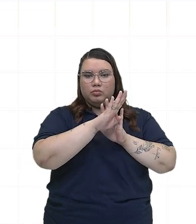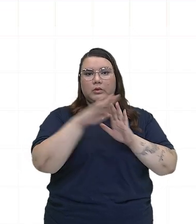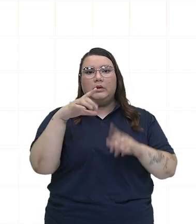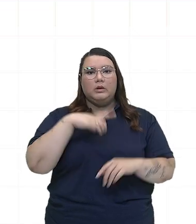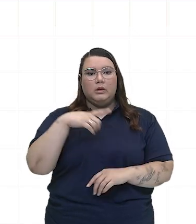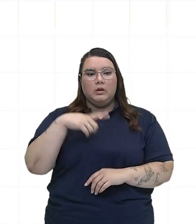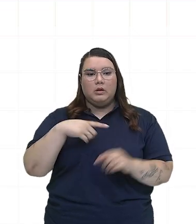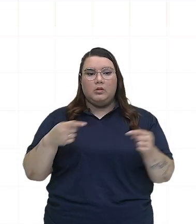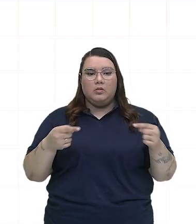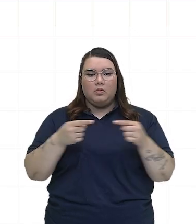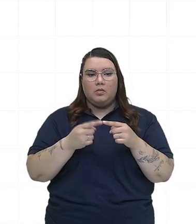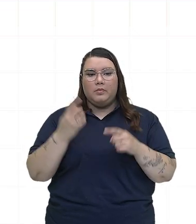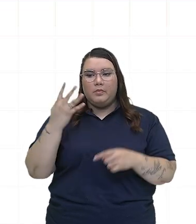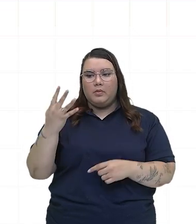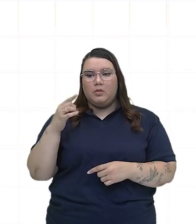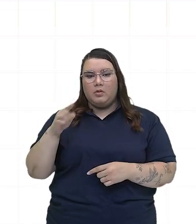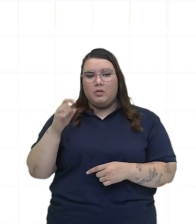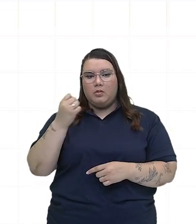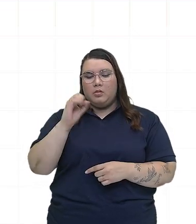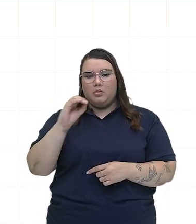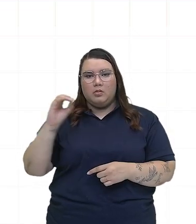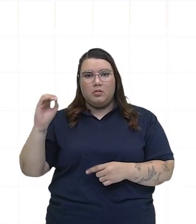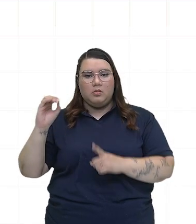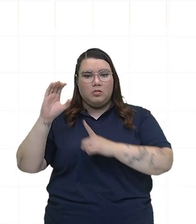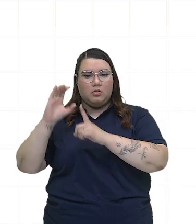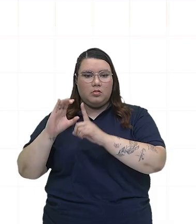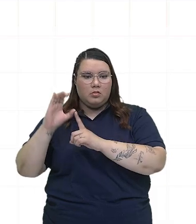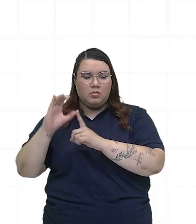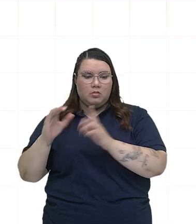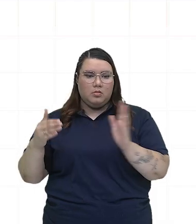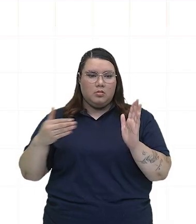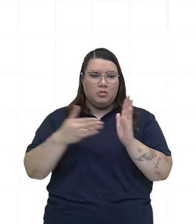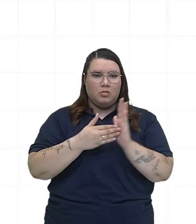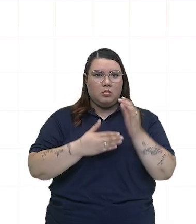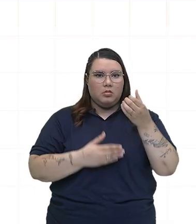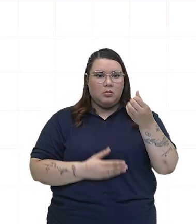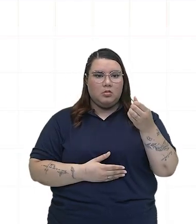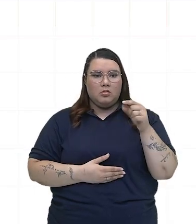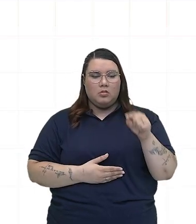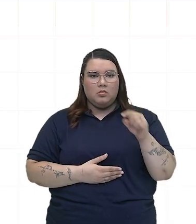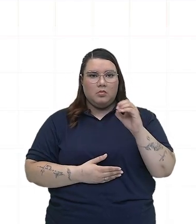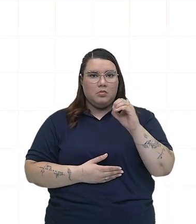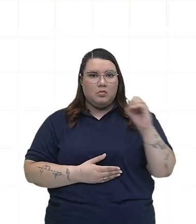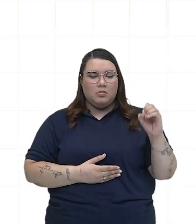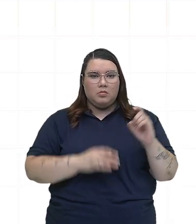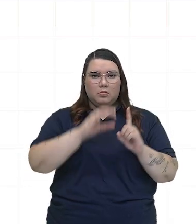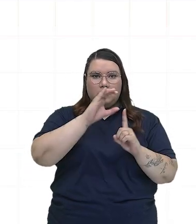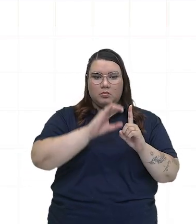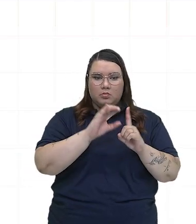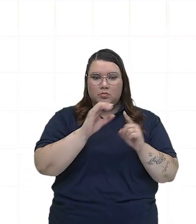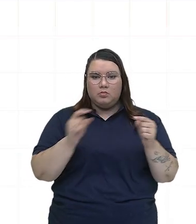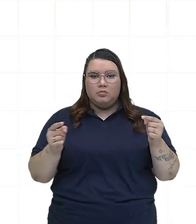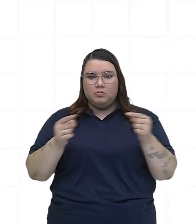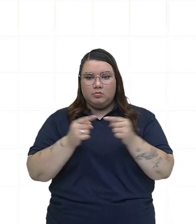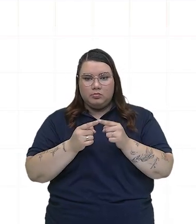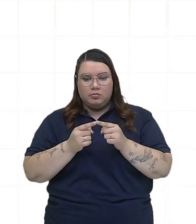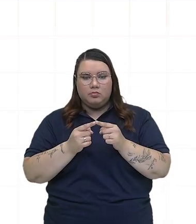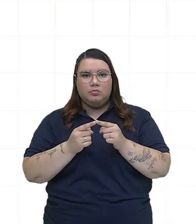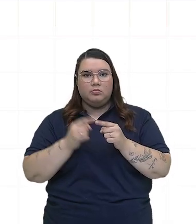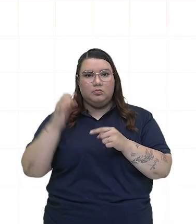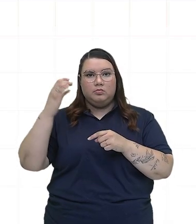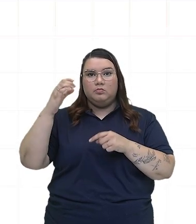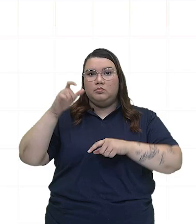né, entre 4.800 graus Celsius e até 6.000 graus Celsius, como estimam